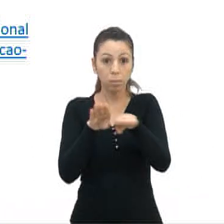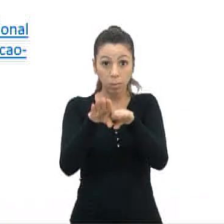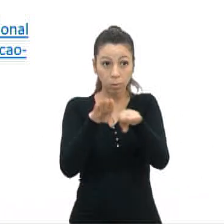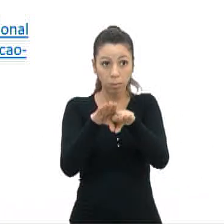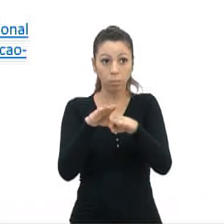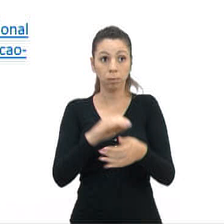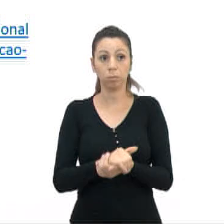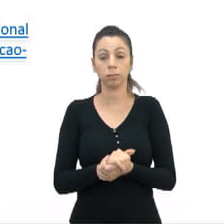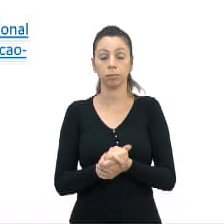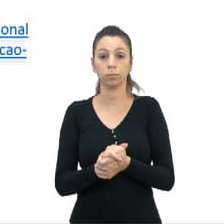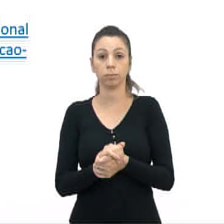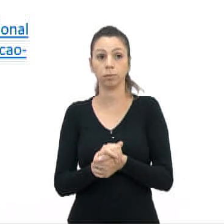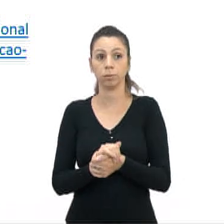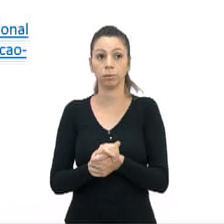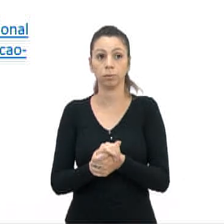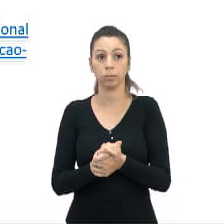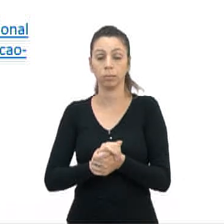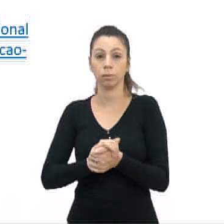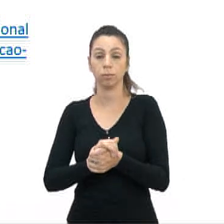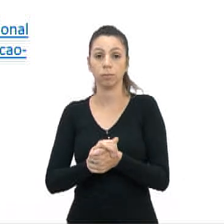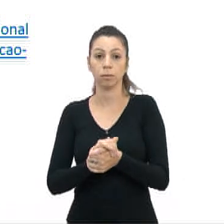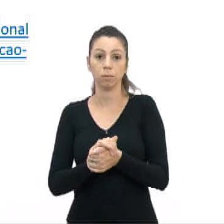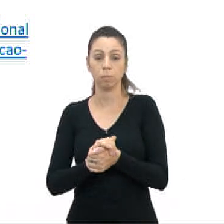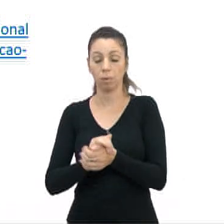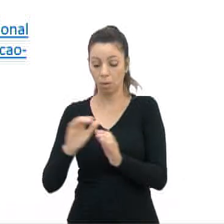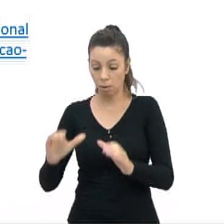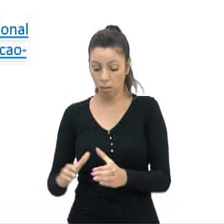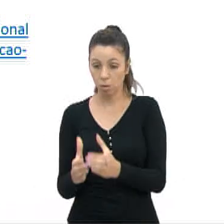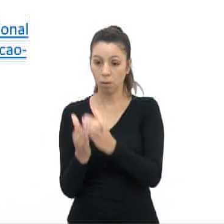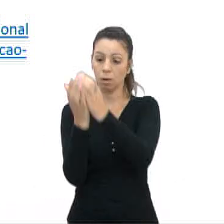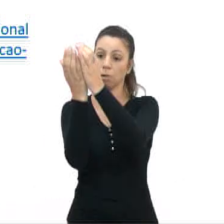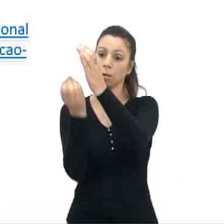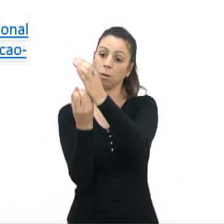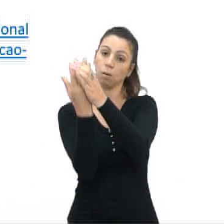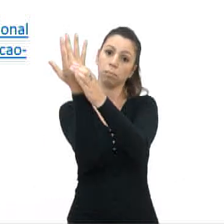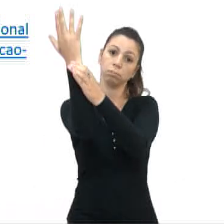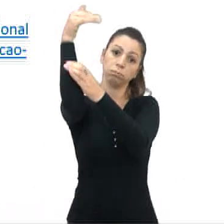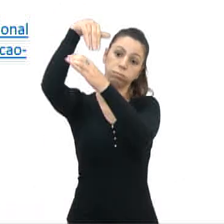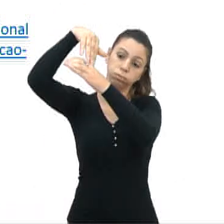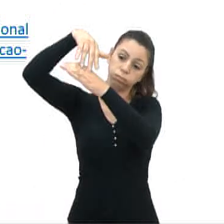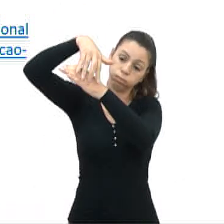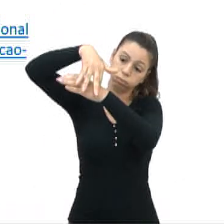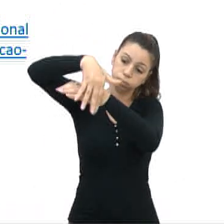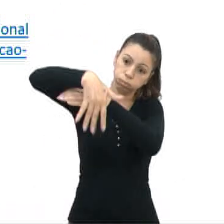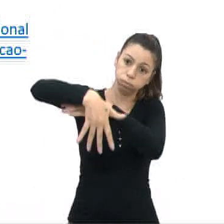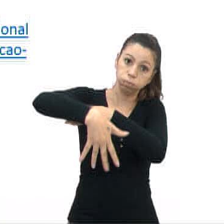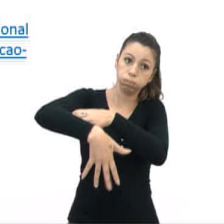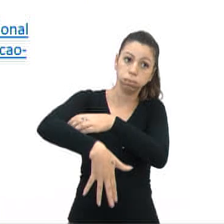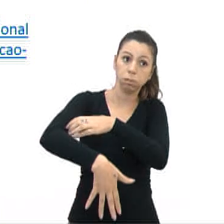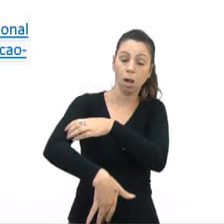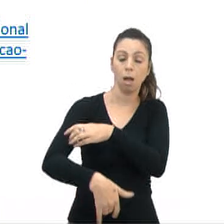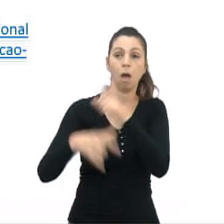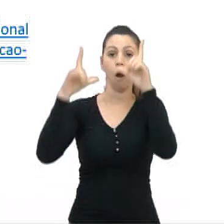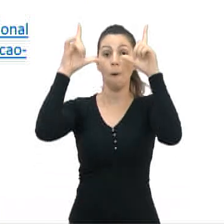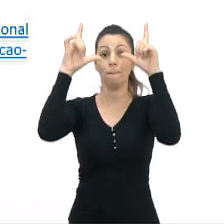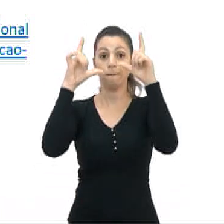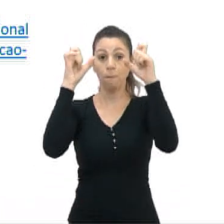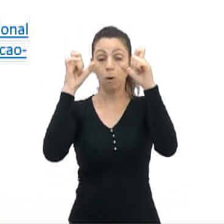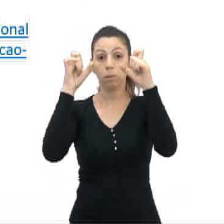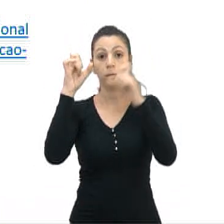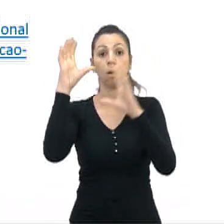aqui temos o vulcão Krakatoa, na Indonésia, em erupção. Até essa foto foi tirada à noite, achei